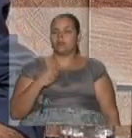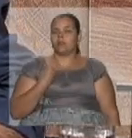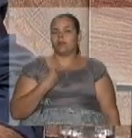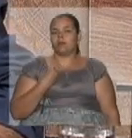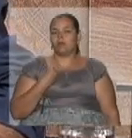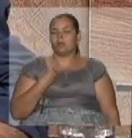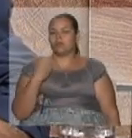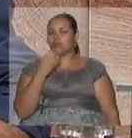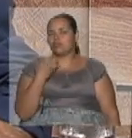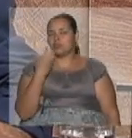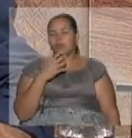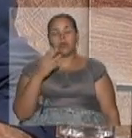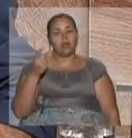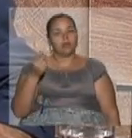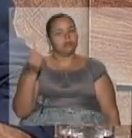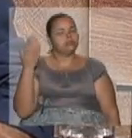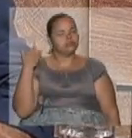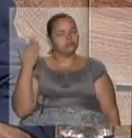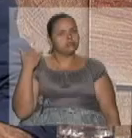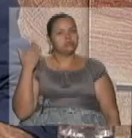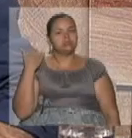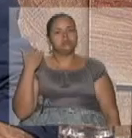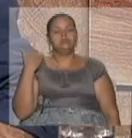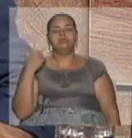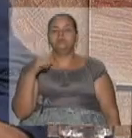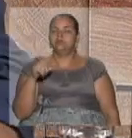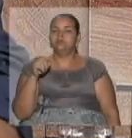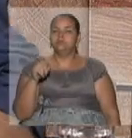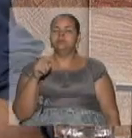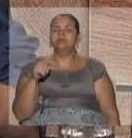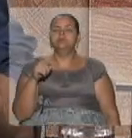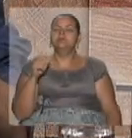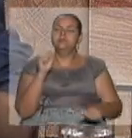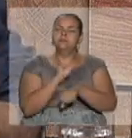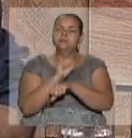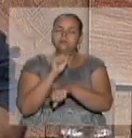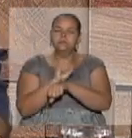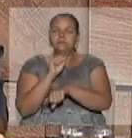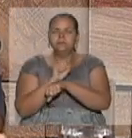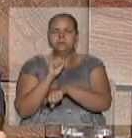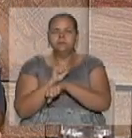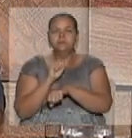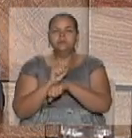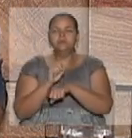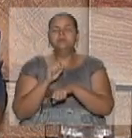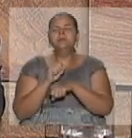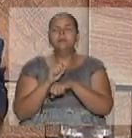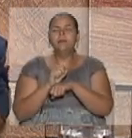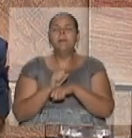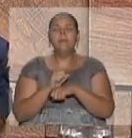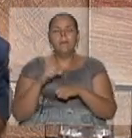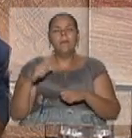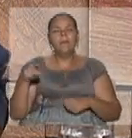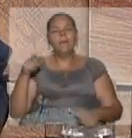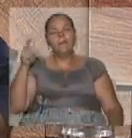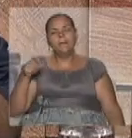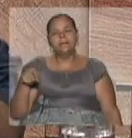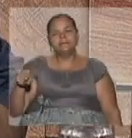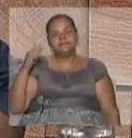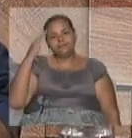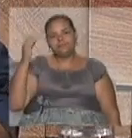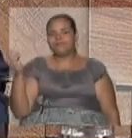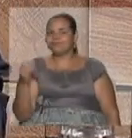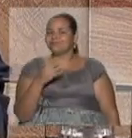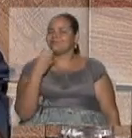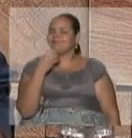presente, né? Antigamente, você ficava esperando o lançamento do artista tal. Quando